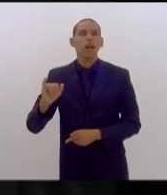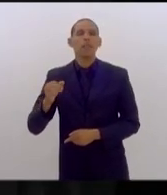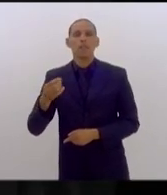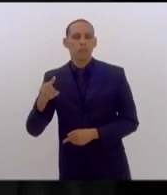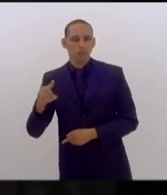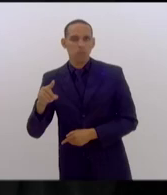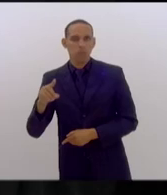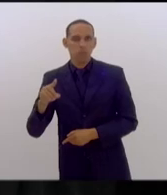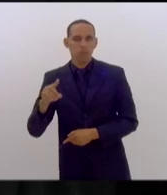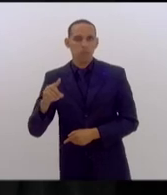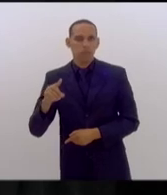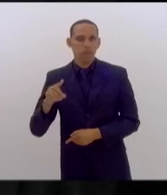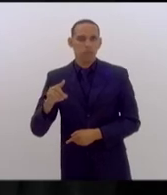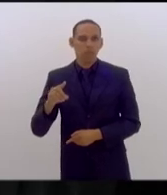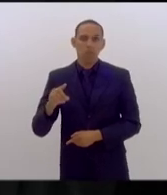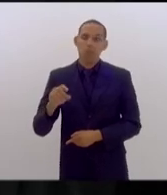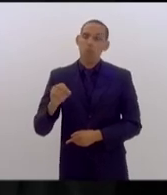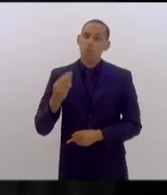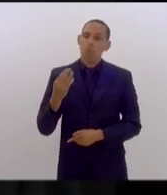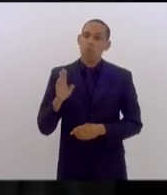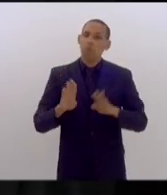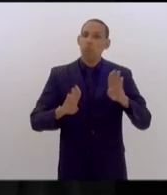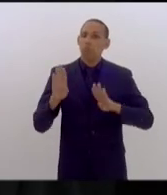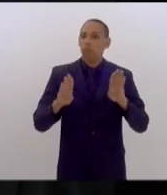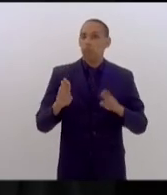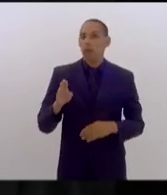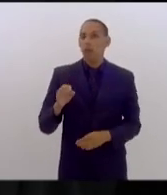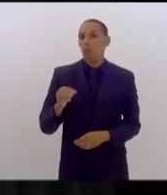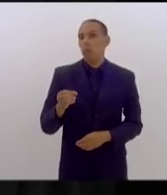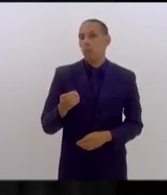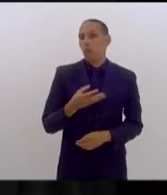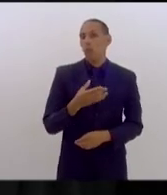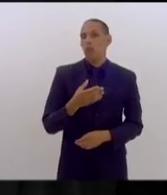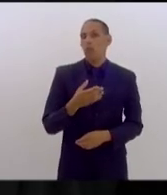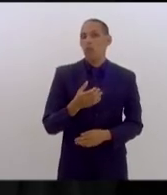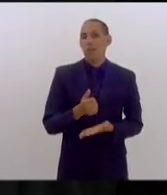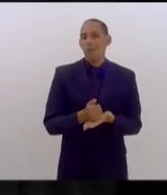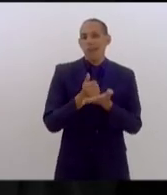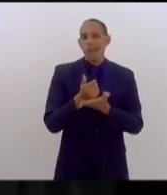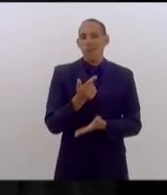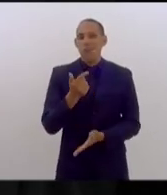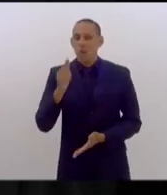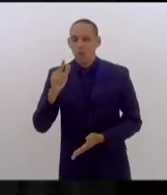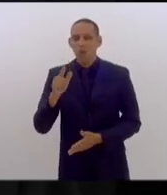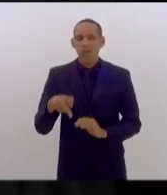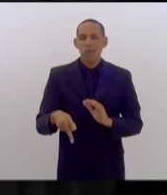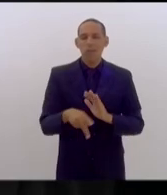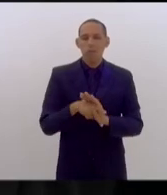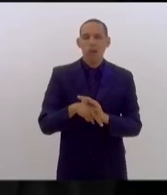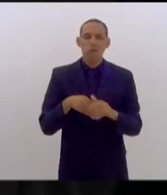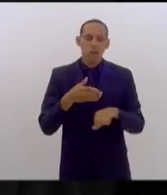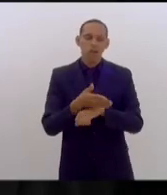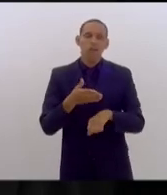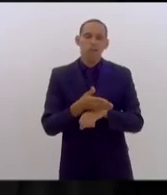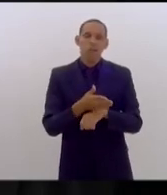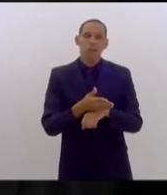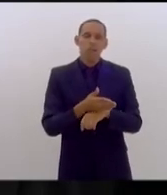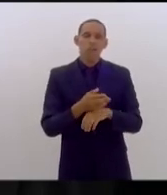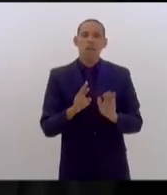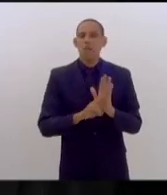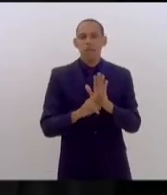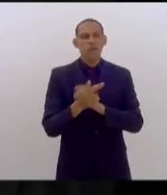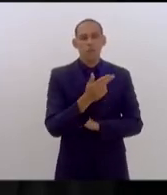ou nova licitação de concessão em outras bases assegurada a participação entre outras